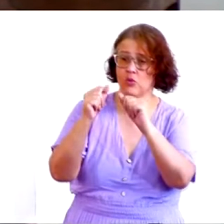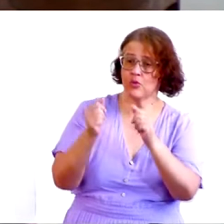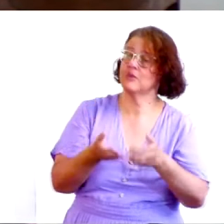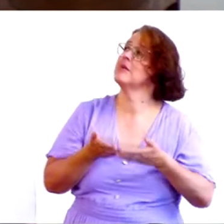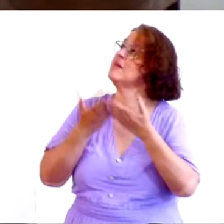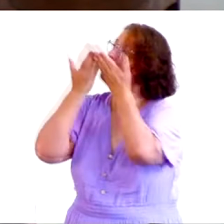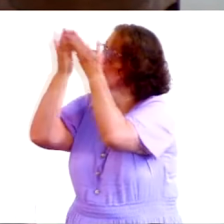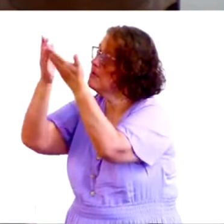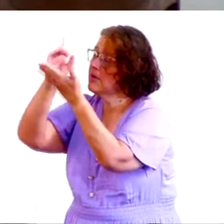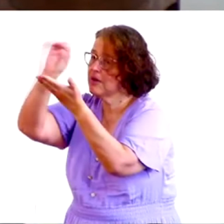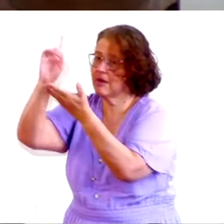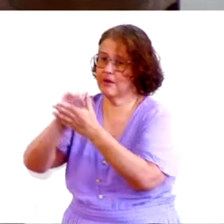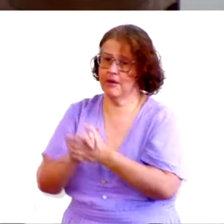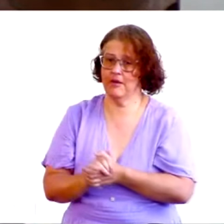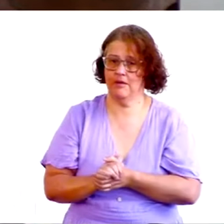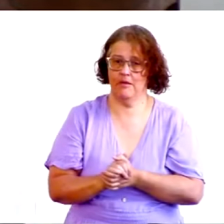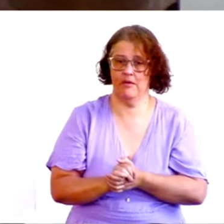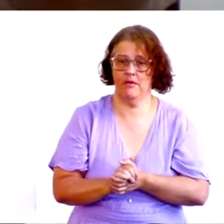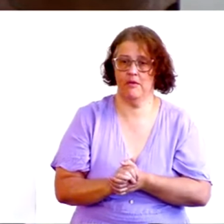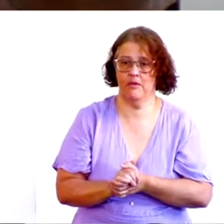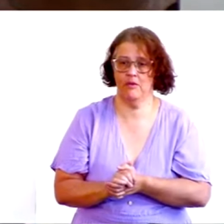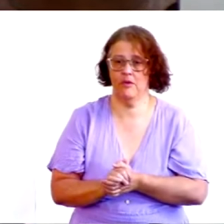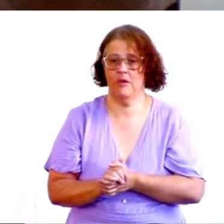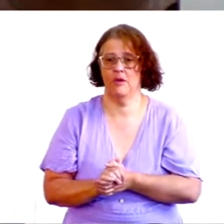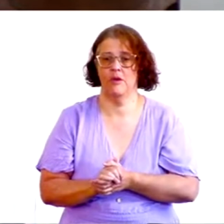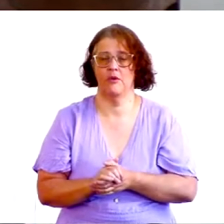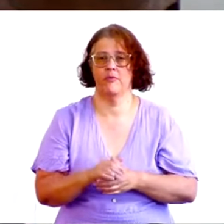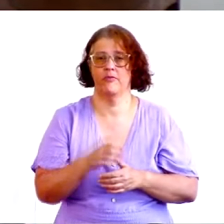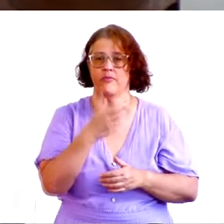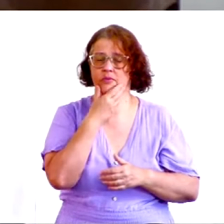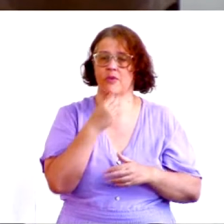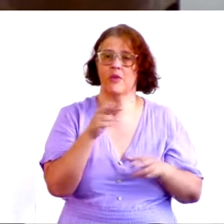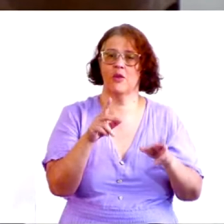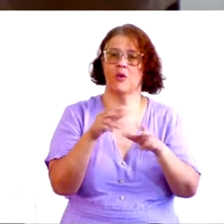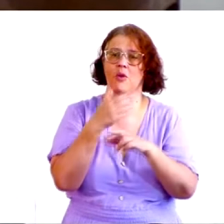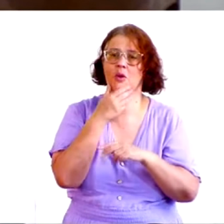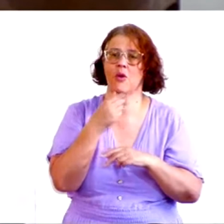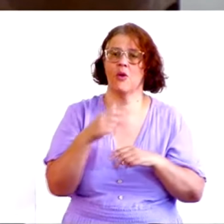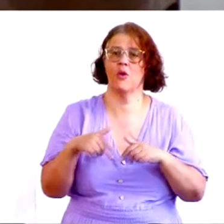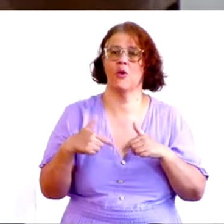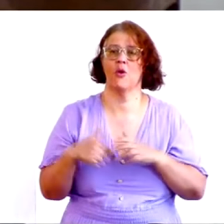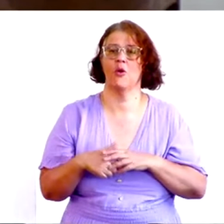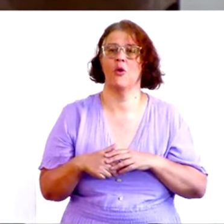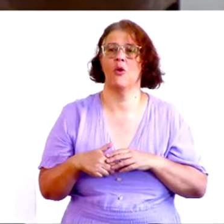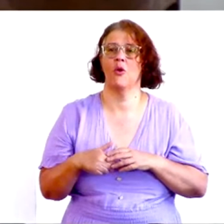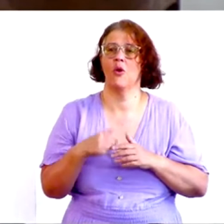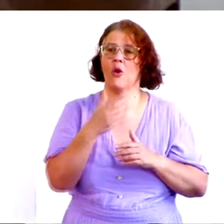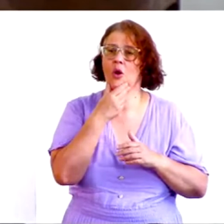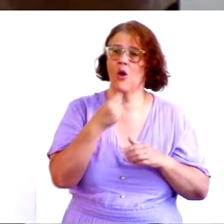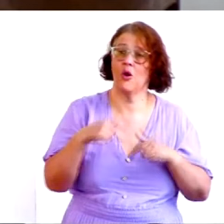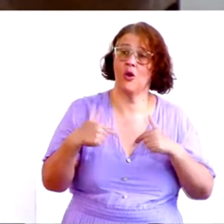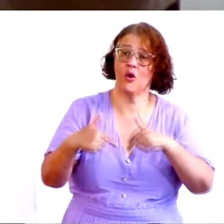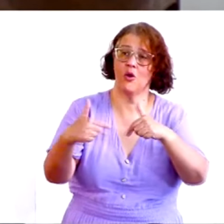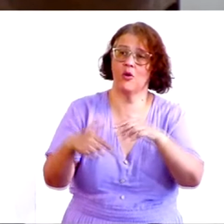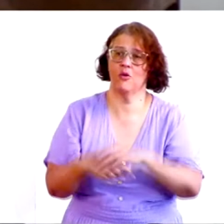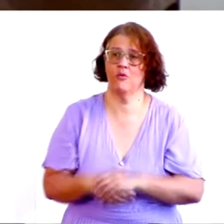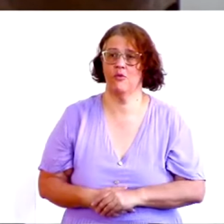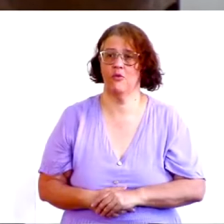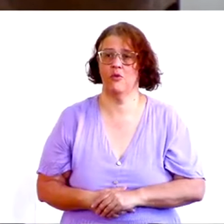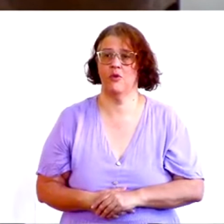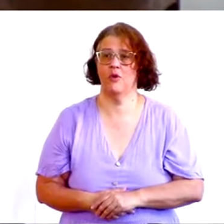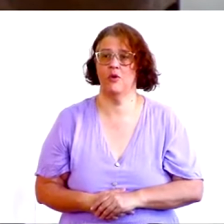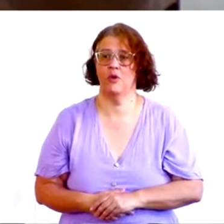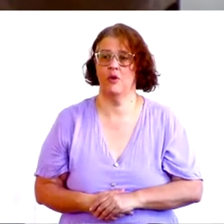irmãos o salmista Davi dizia Eu sou um homem de muitas lutas mas o senhor me aconselha na hora da noite irmãos